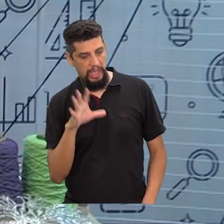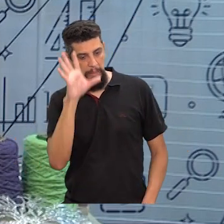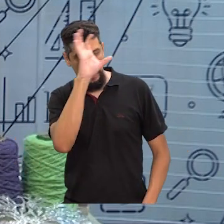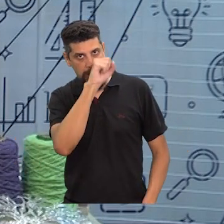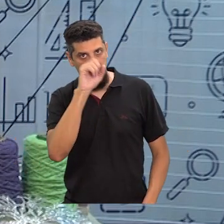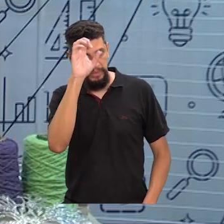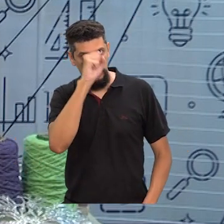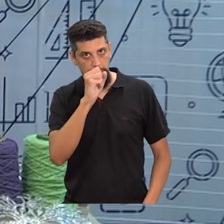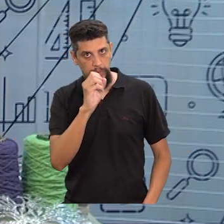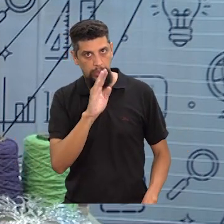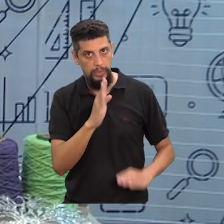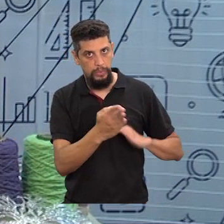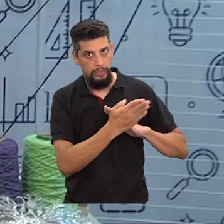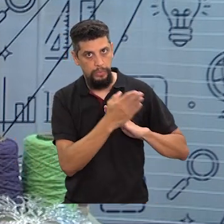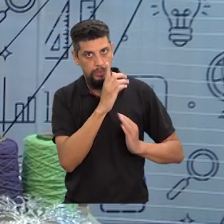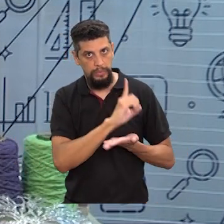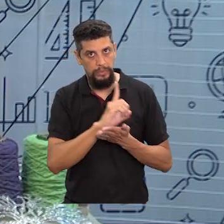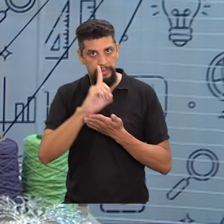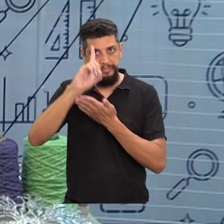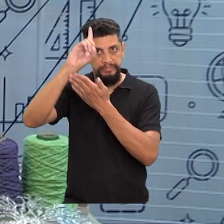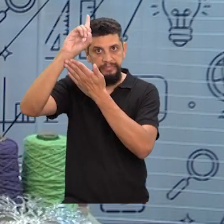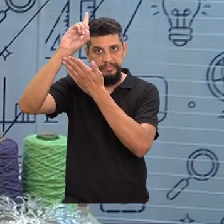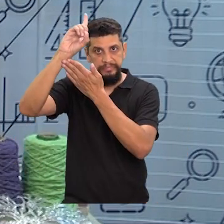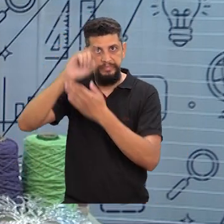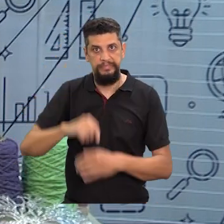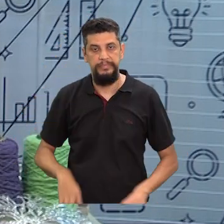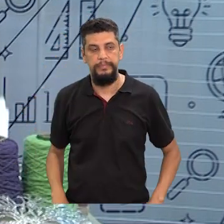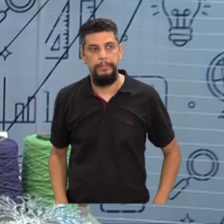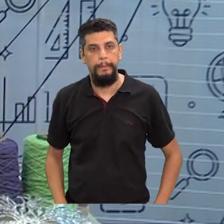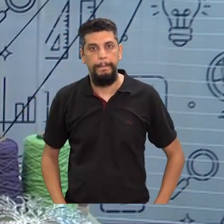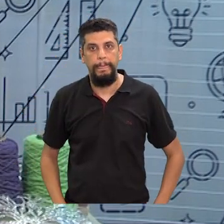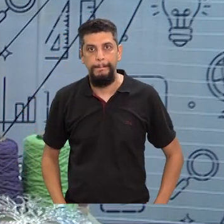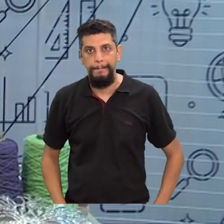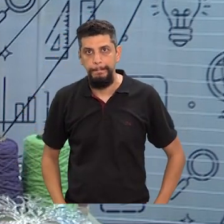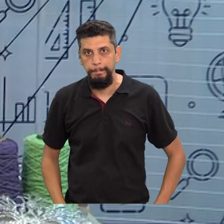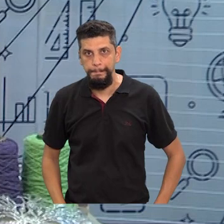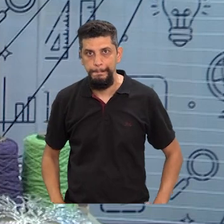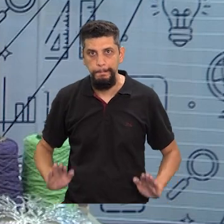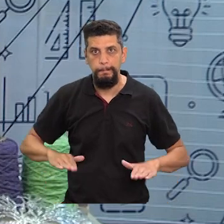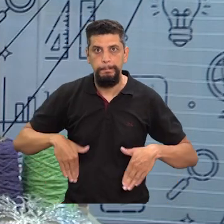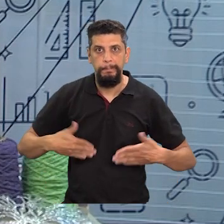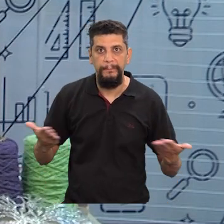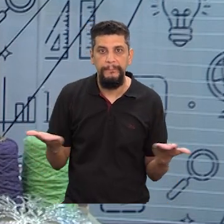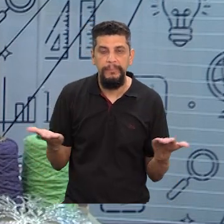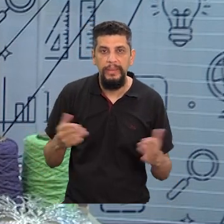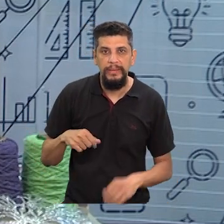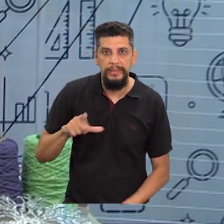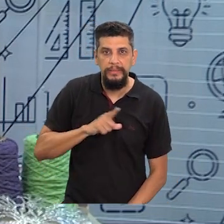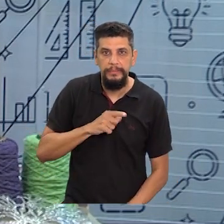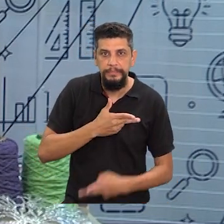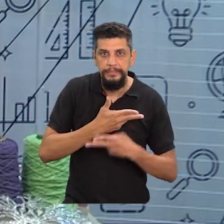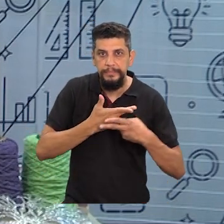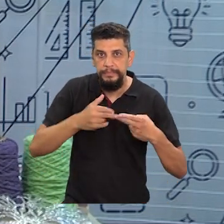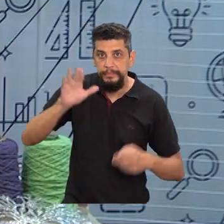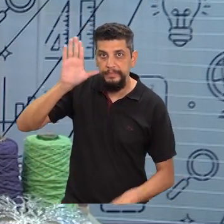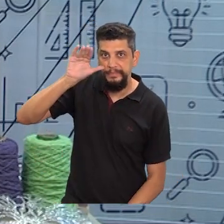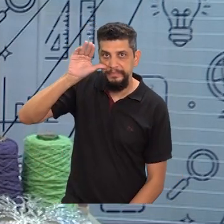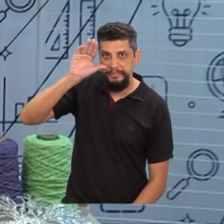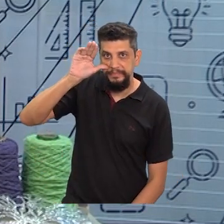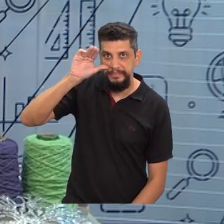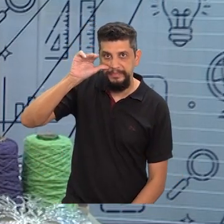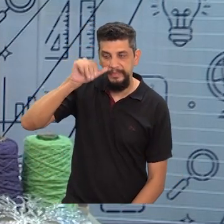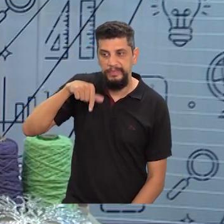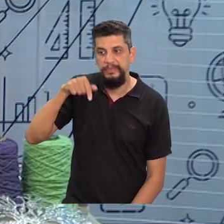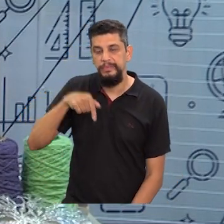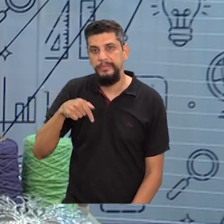outros que ela aprendeu a tecer com a ajuda da deusa Atena. Mas vamos lá. Gente, agora uma curiosidade. Olha